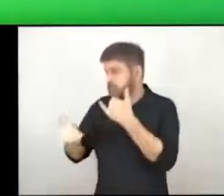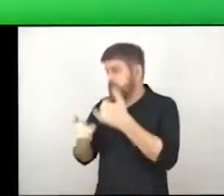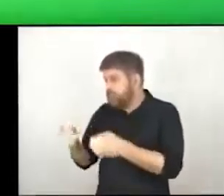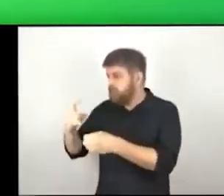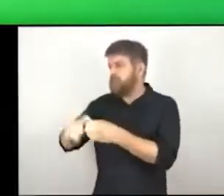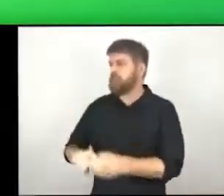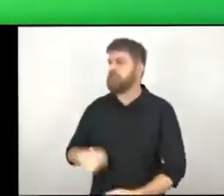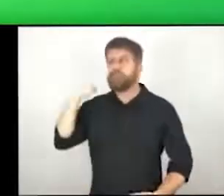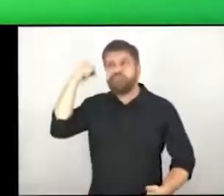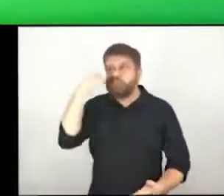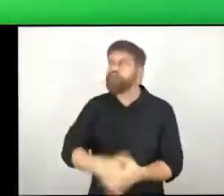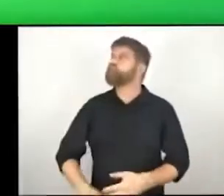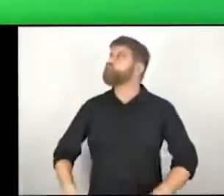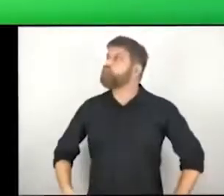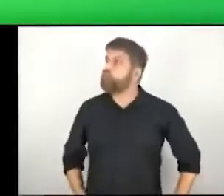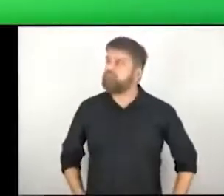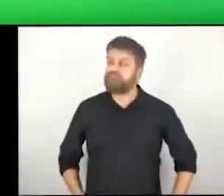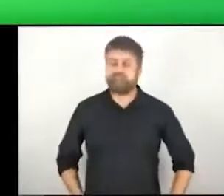depois você continua.